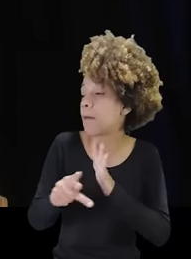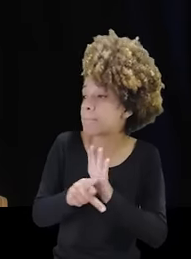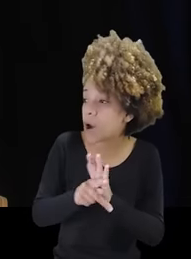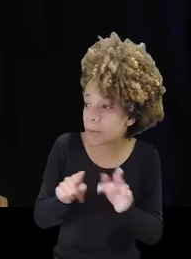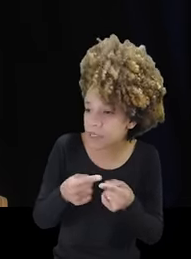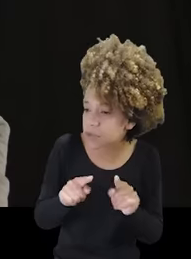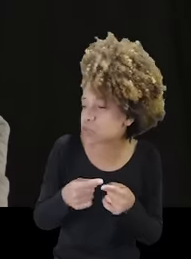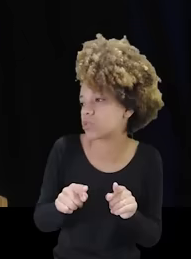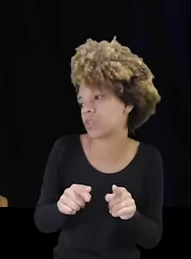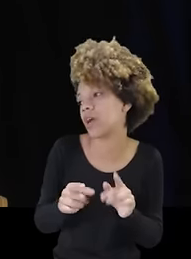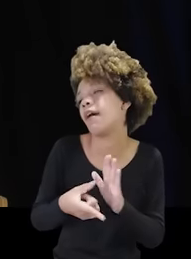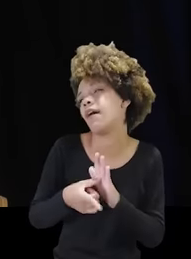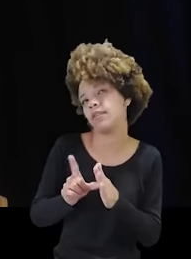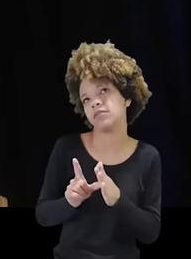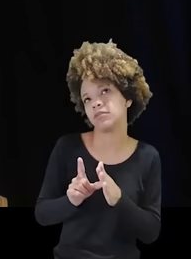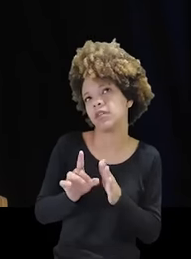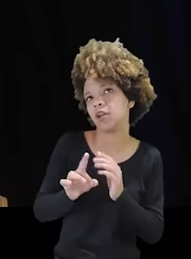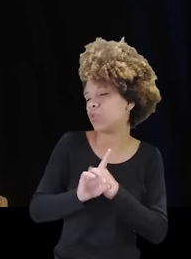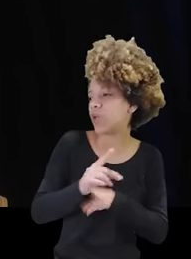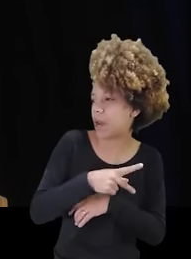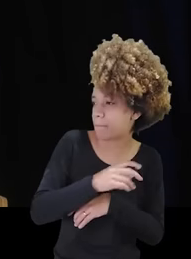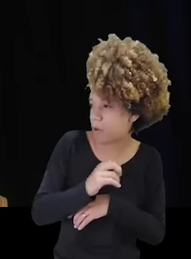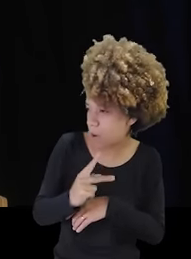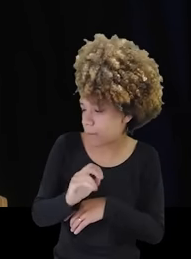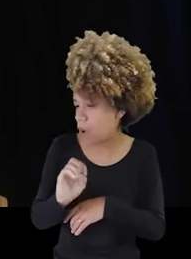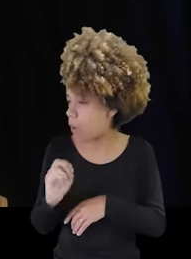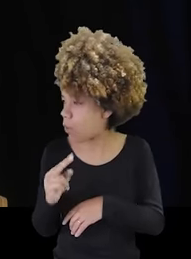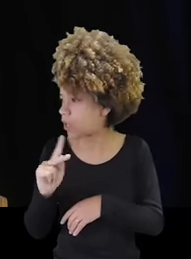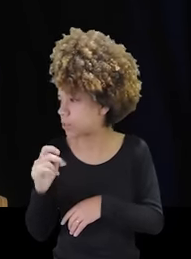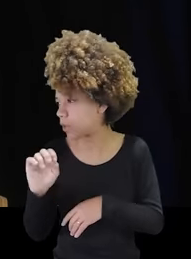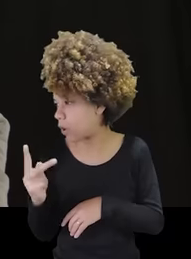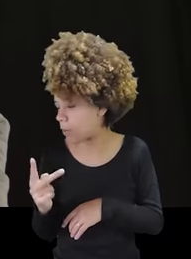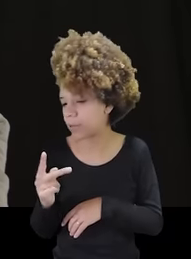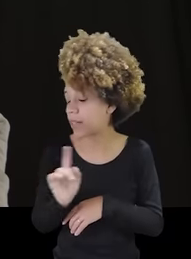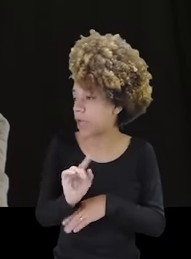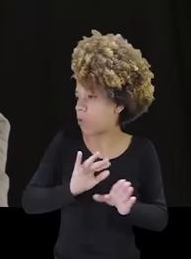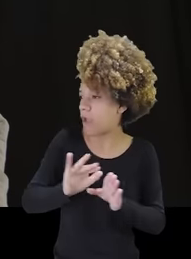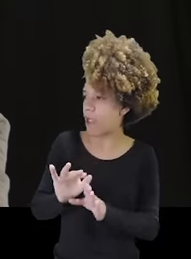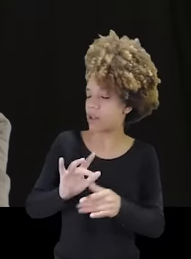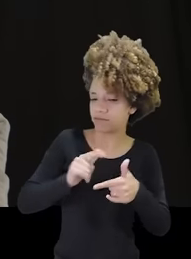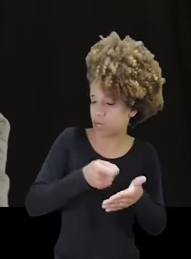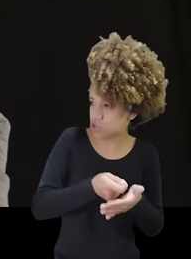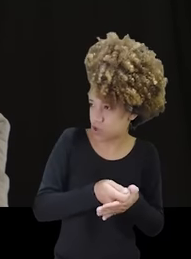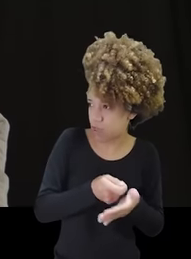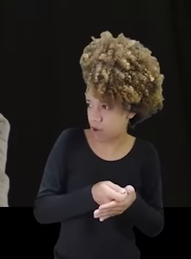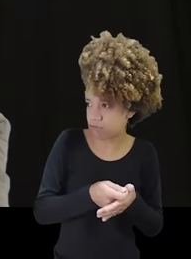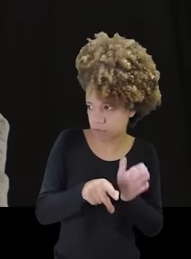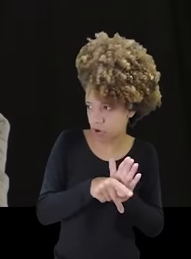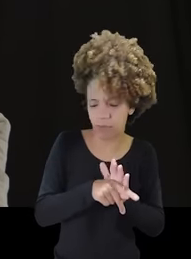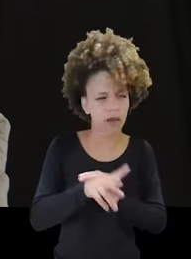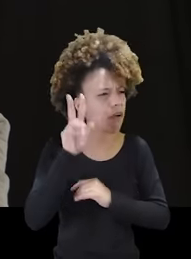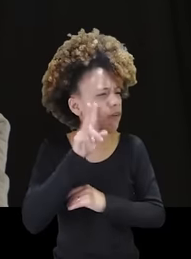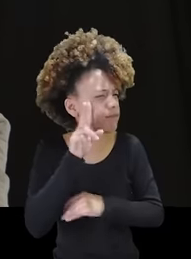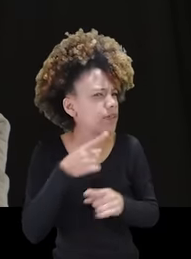as músicas deles antes não era pop nem hip hop era a música deles tradicional dele que recentemente eu me